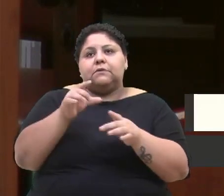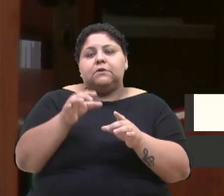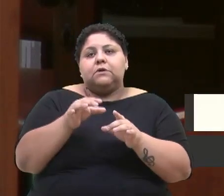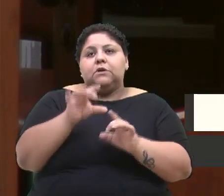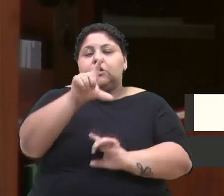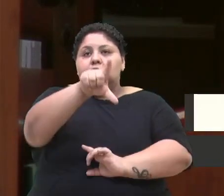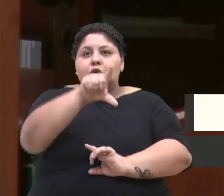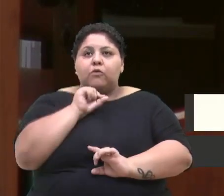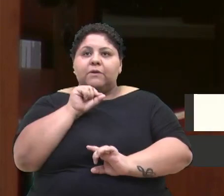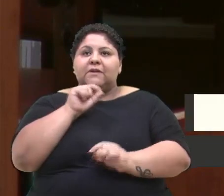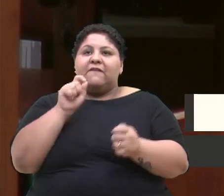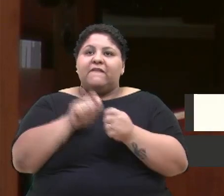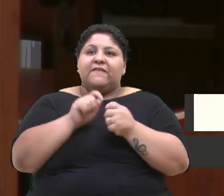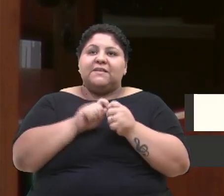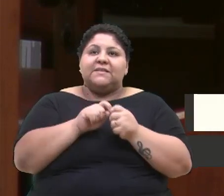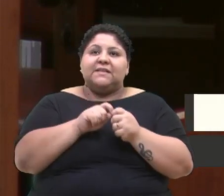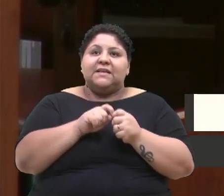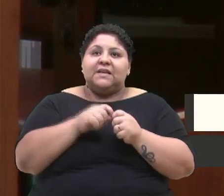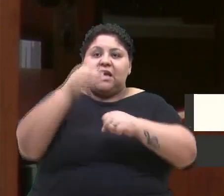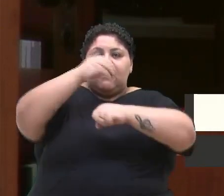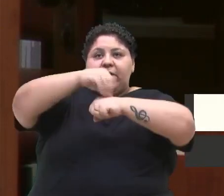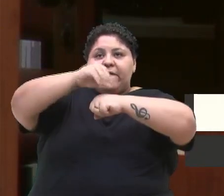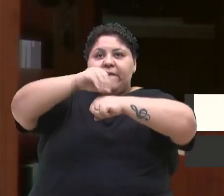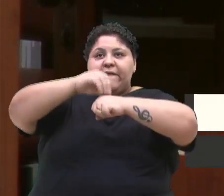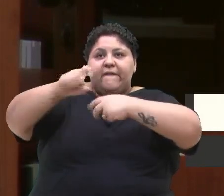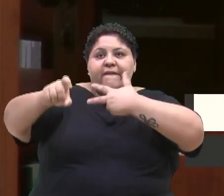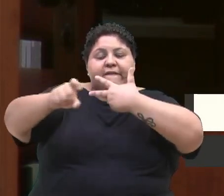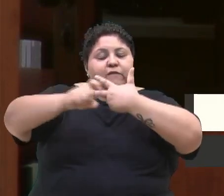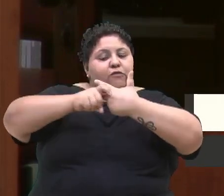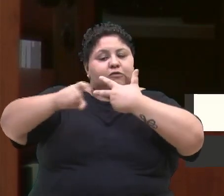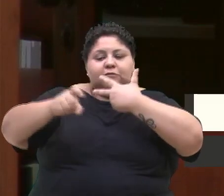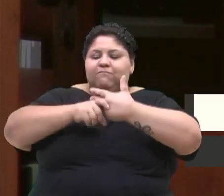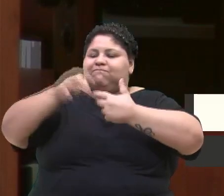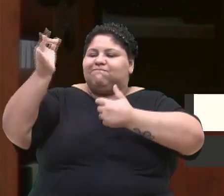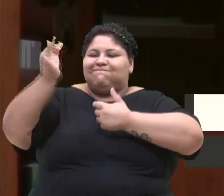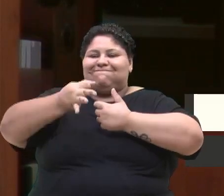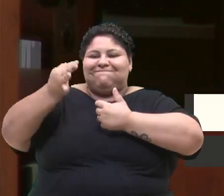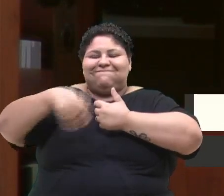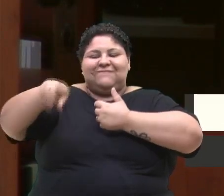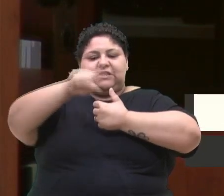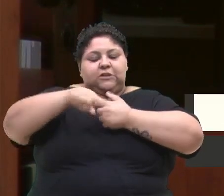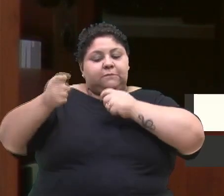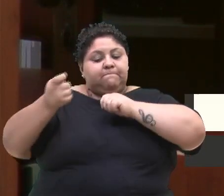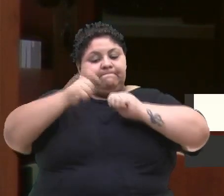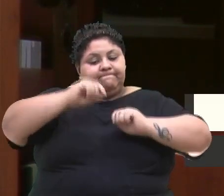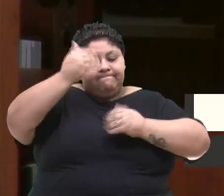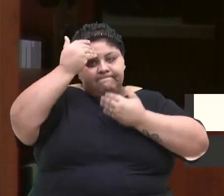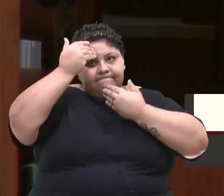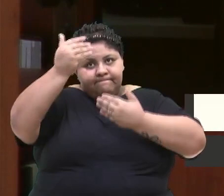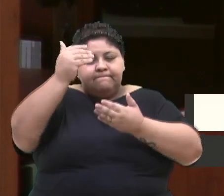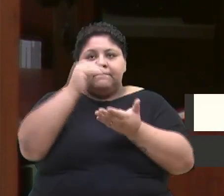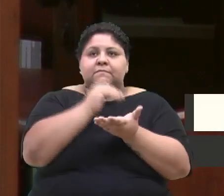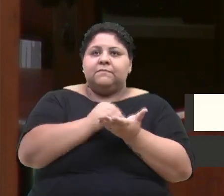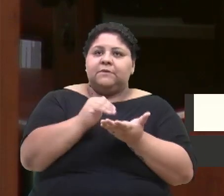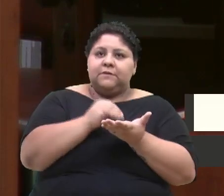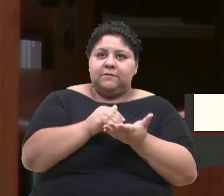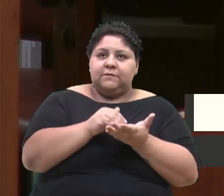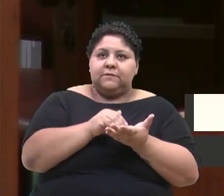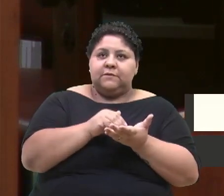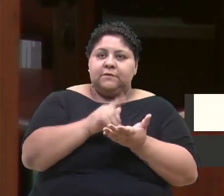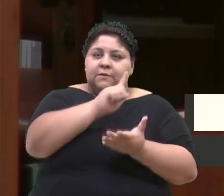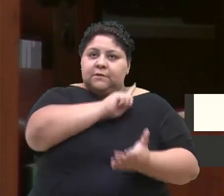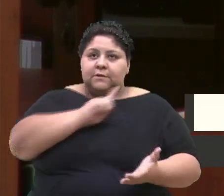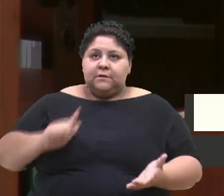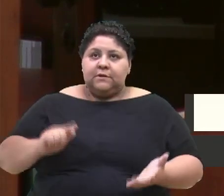fazer a indicação, né? E o Executivo foi sensacional. A gente precisa agradecer a secretária de Governo,